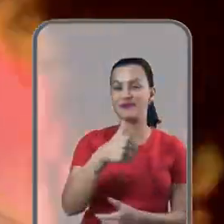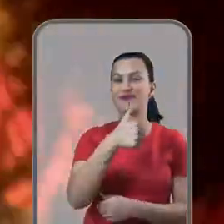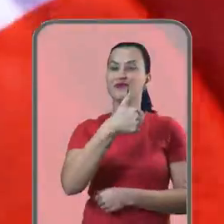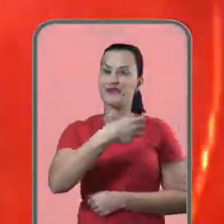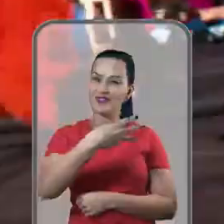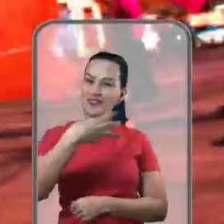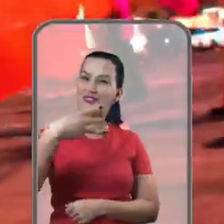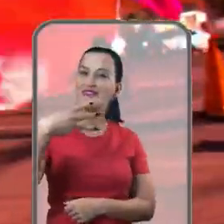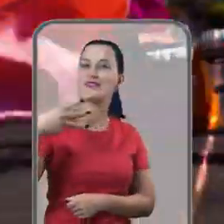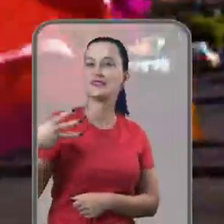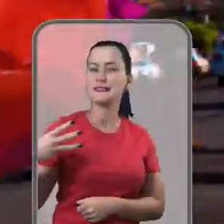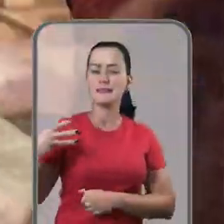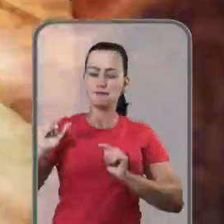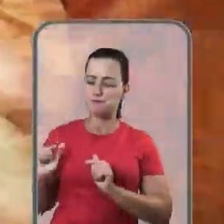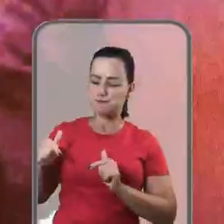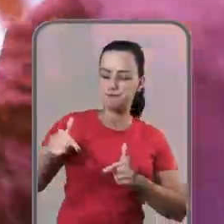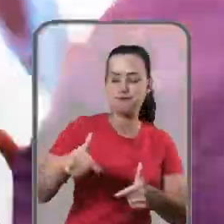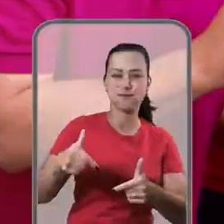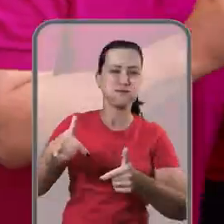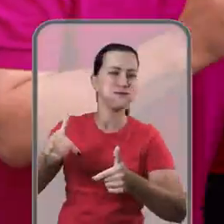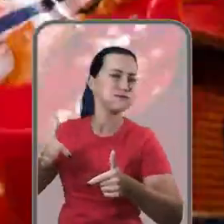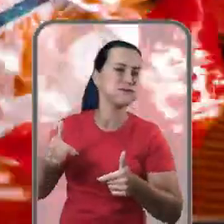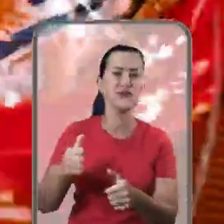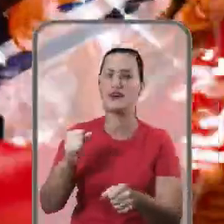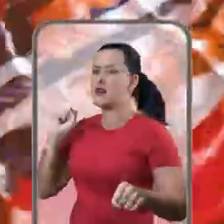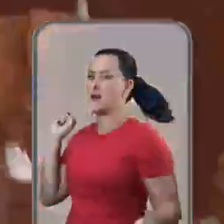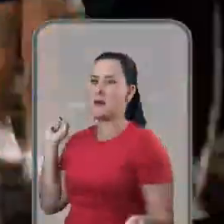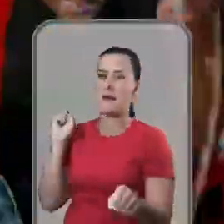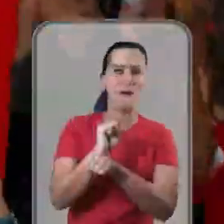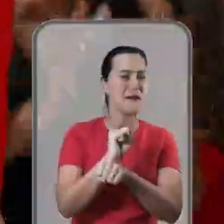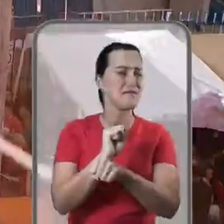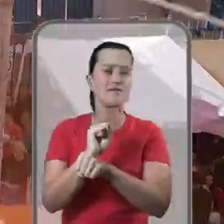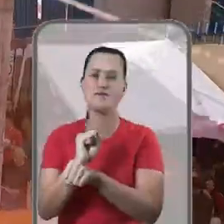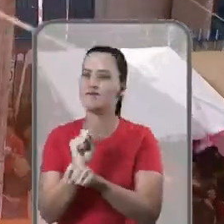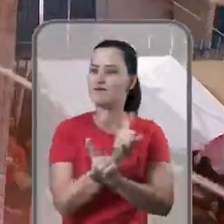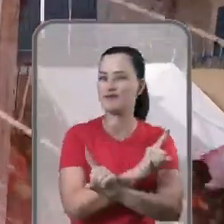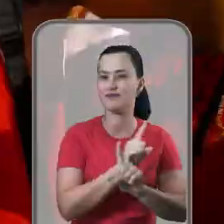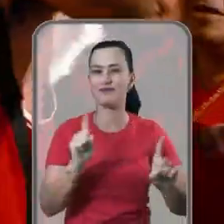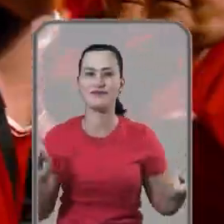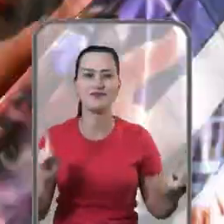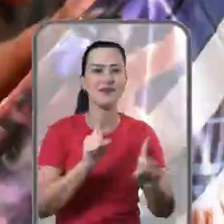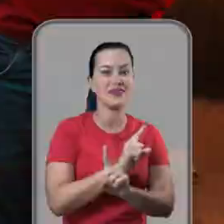Feliz eu voto 13, a nossa luta que não para.